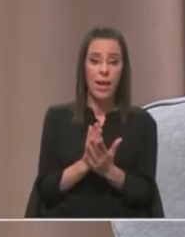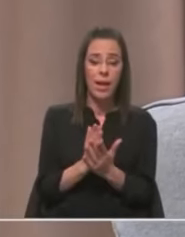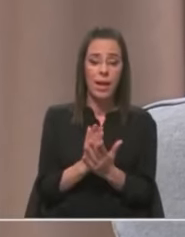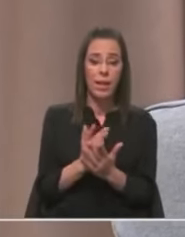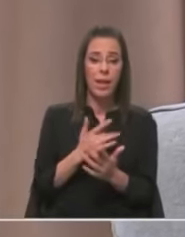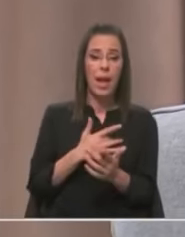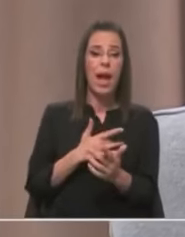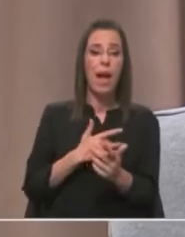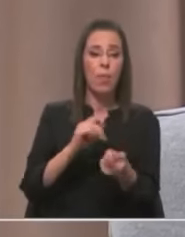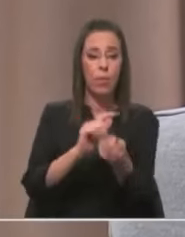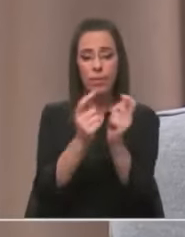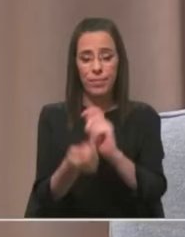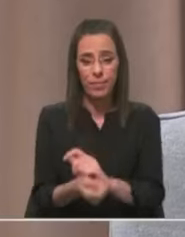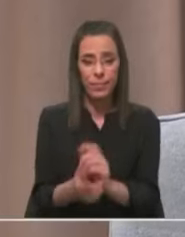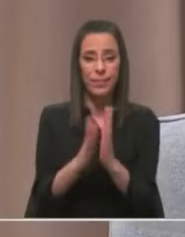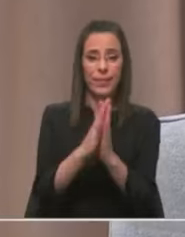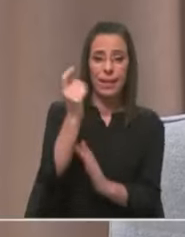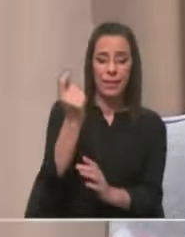as voltas da fé.